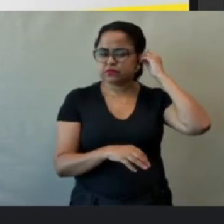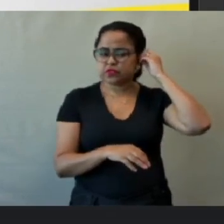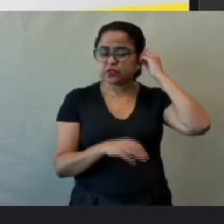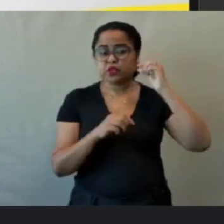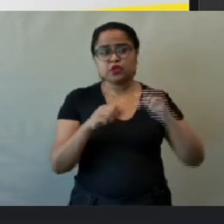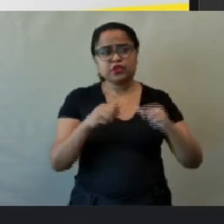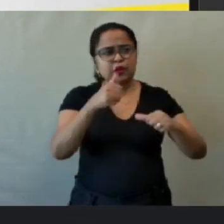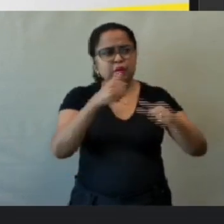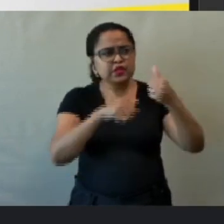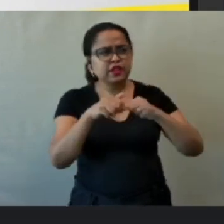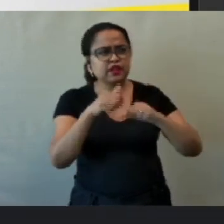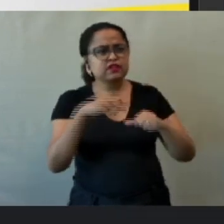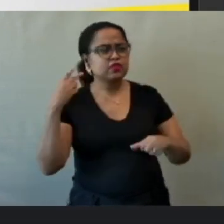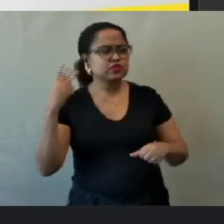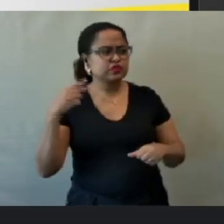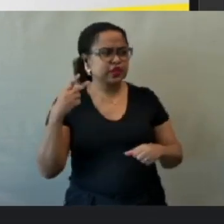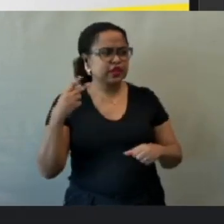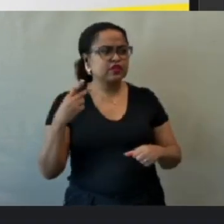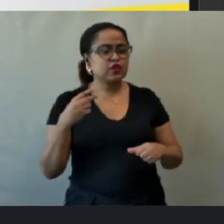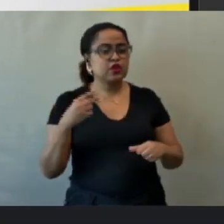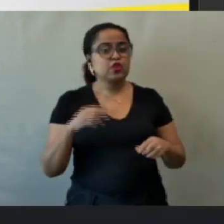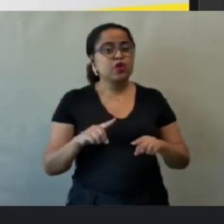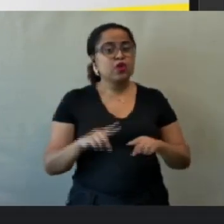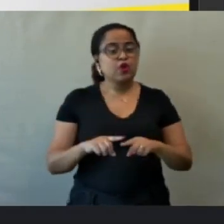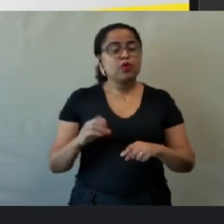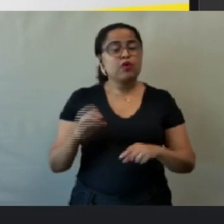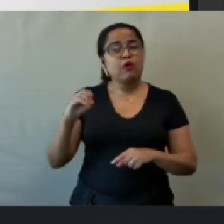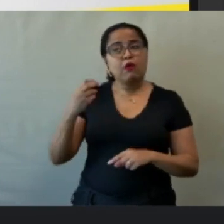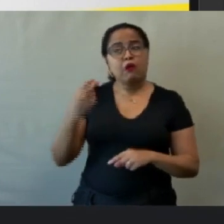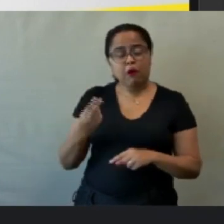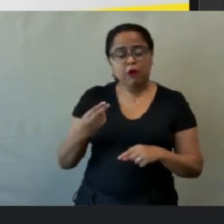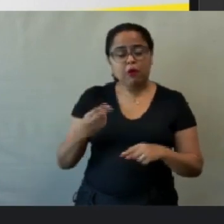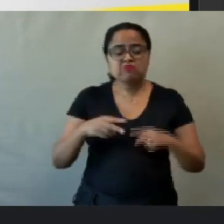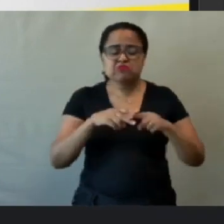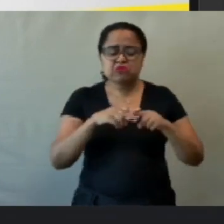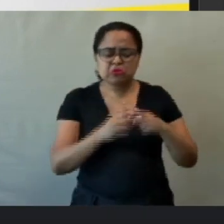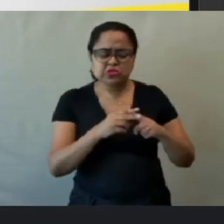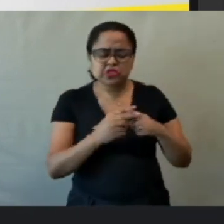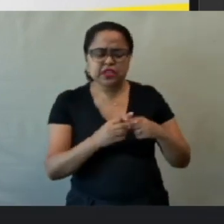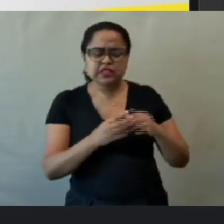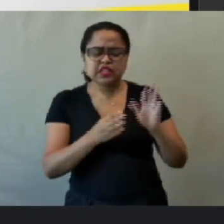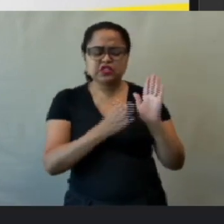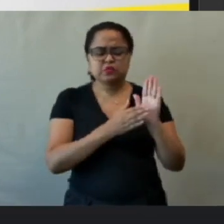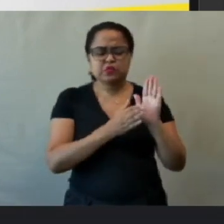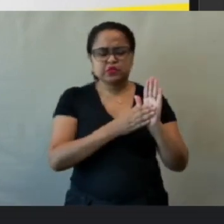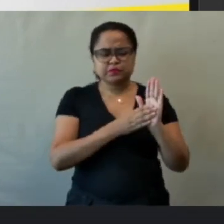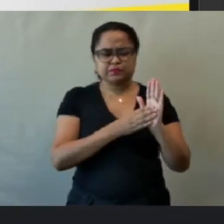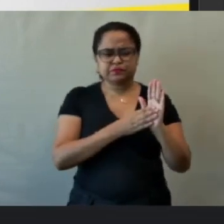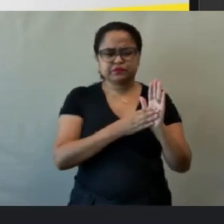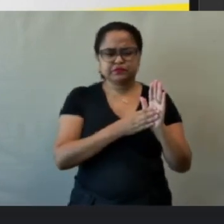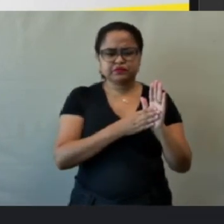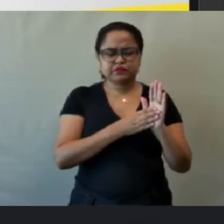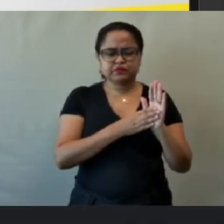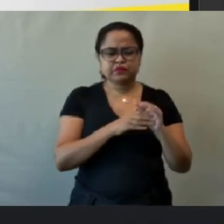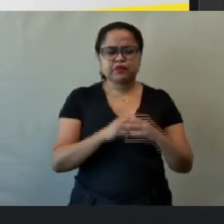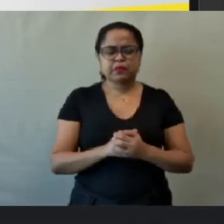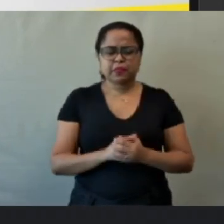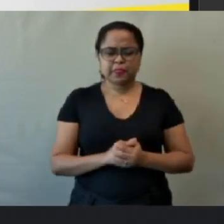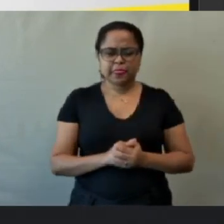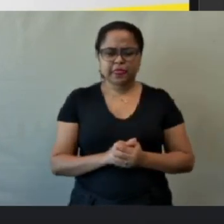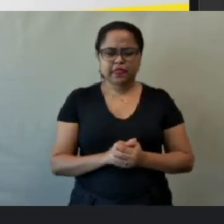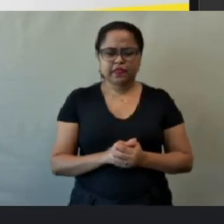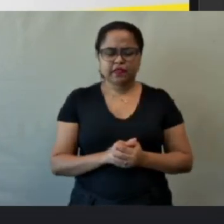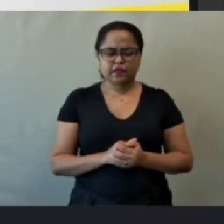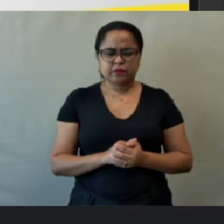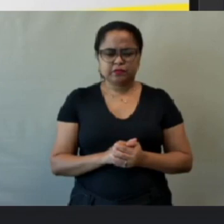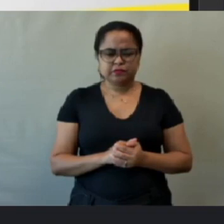ou aperfeiçoamento, se assim for necessário, desse projeto de iniciativa popular que a gente ingressou.